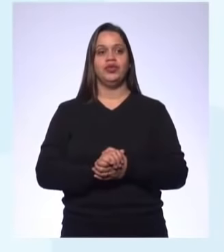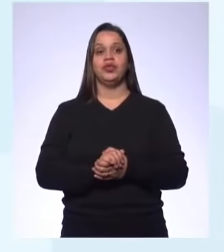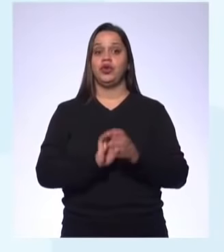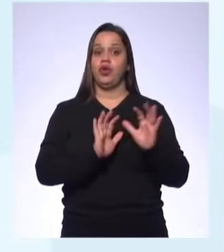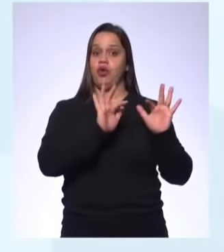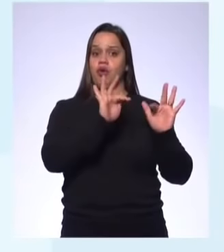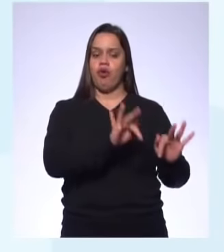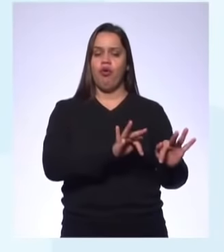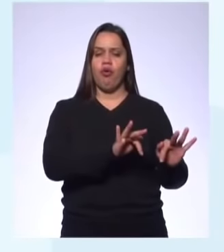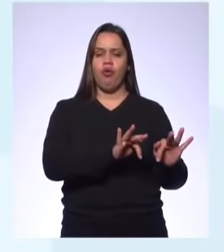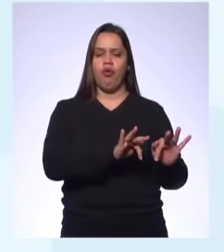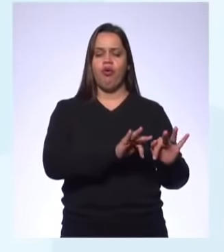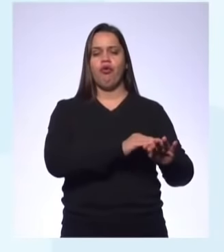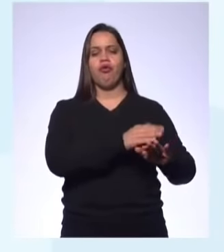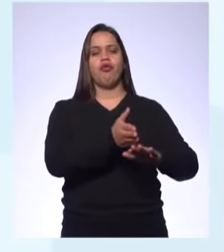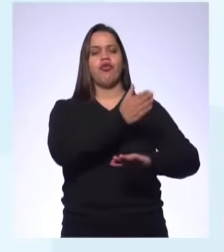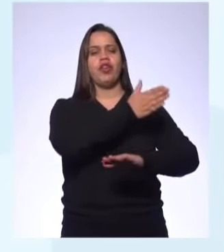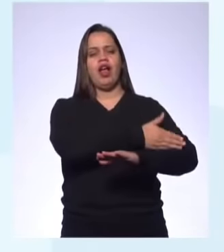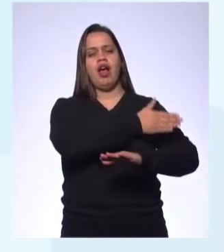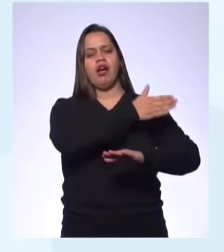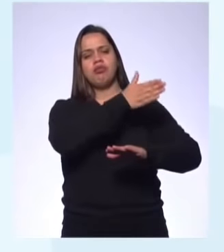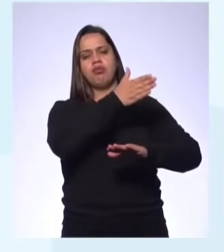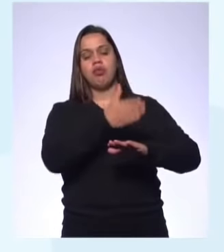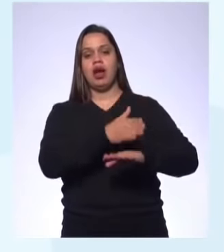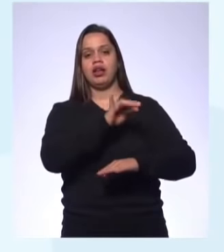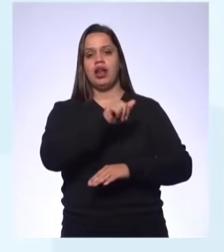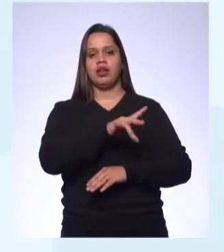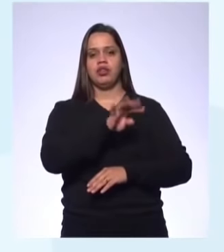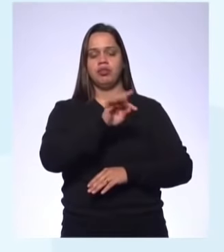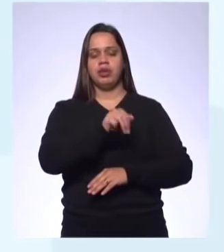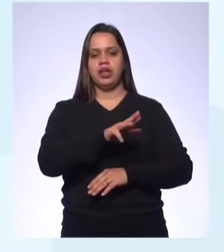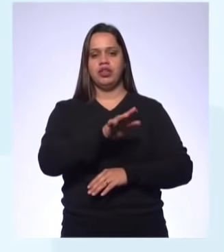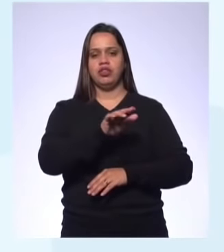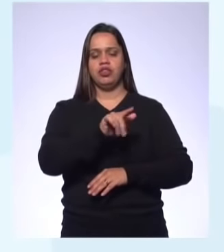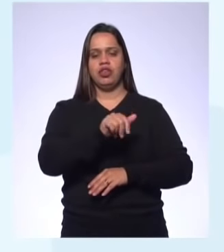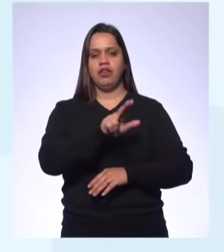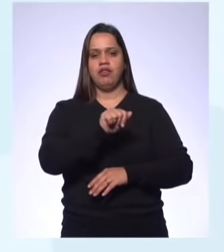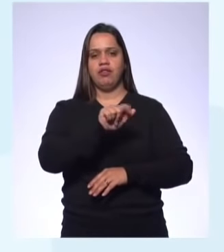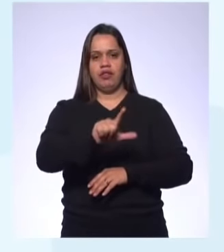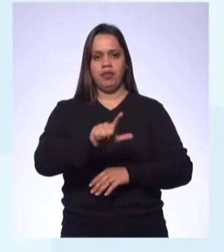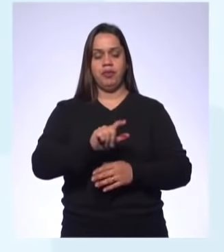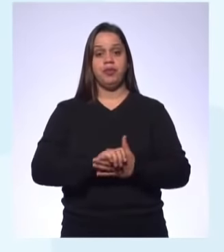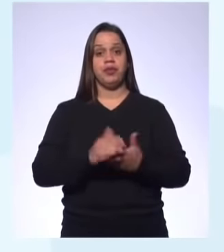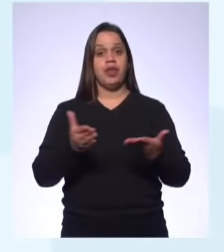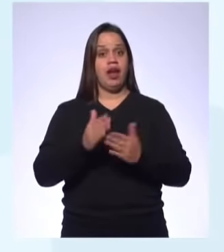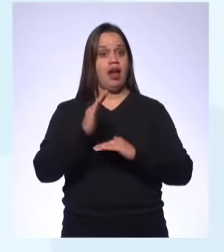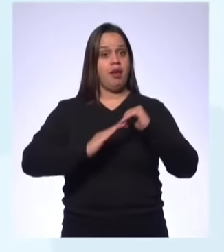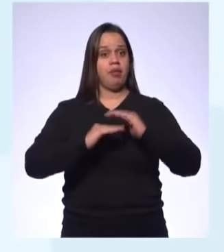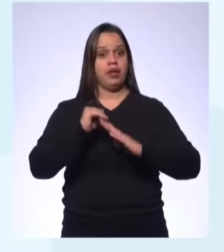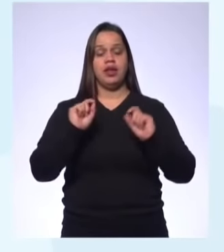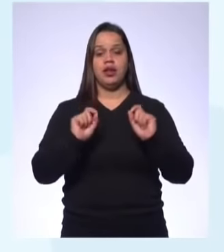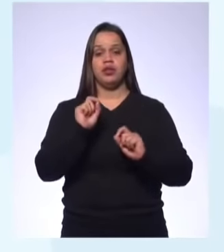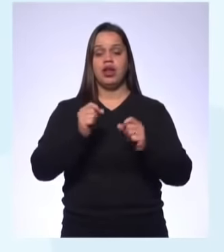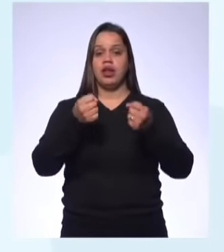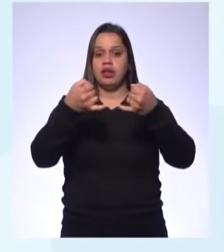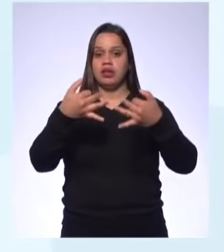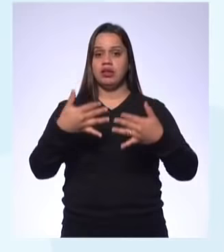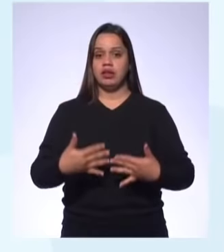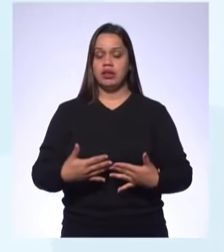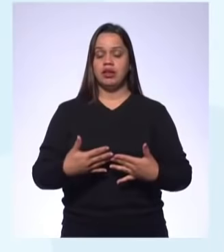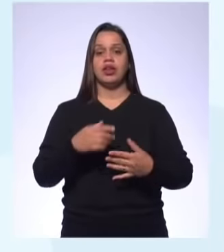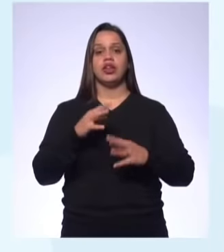da antiguidade até a era medieval. A habilidade será descrever